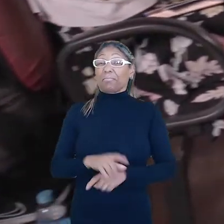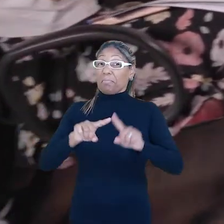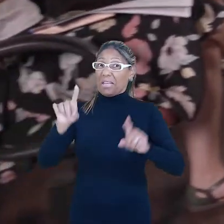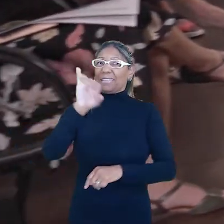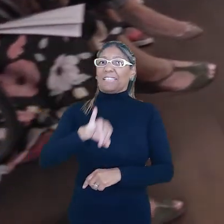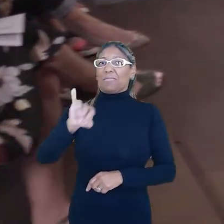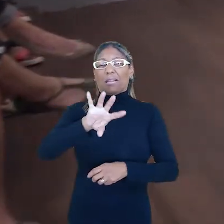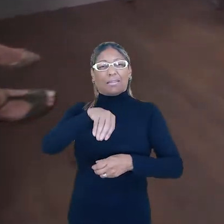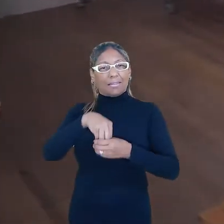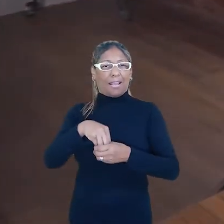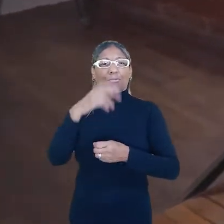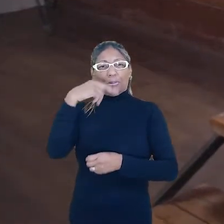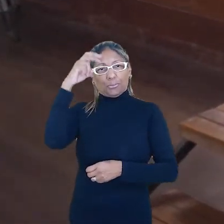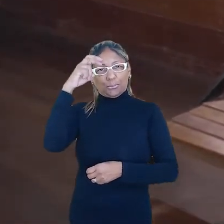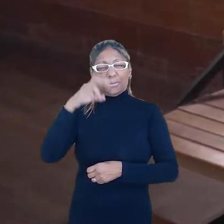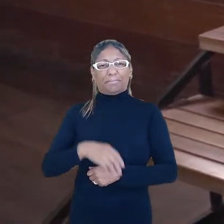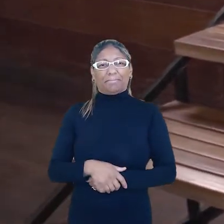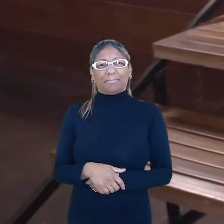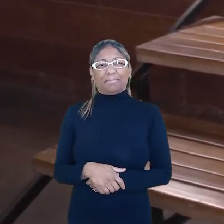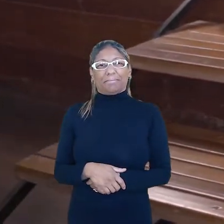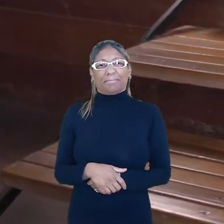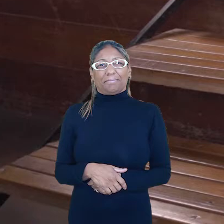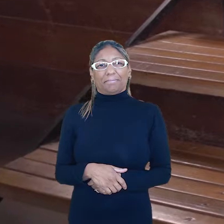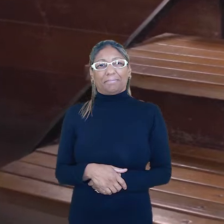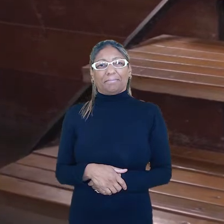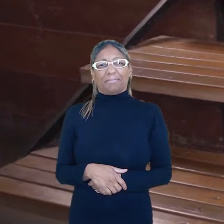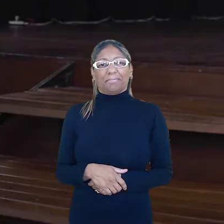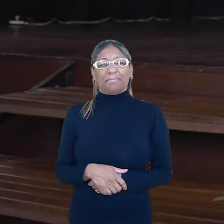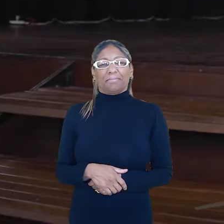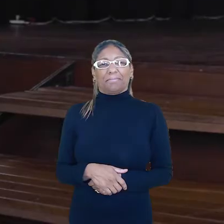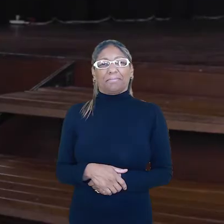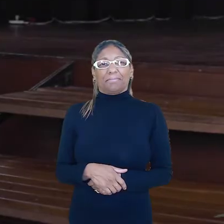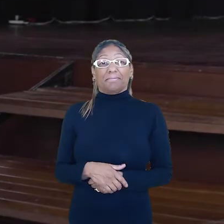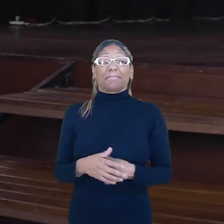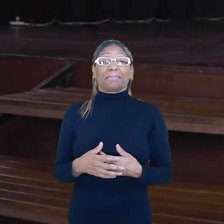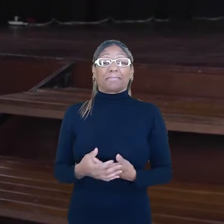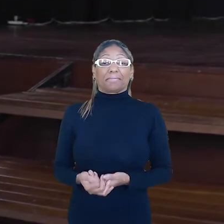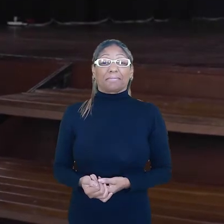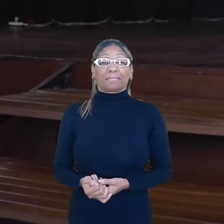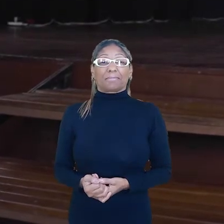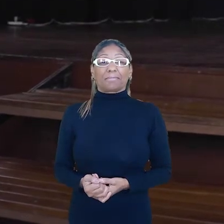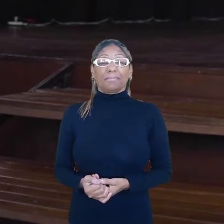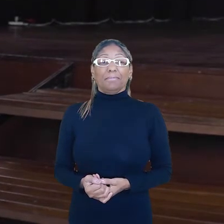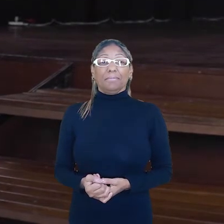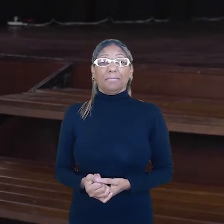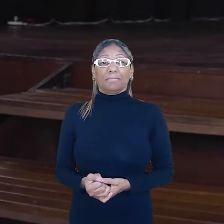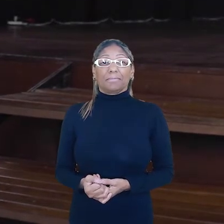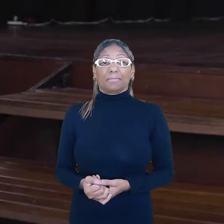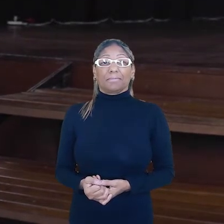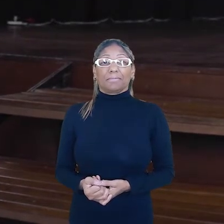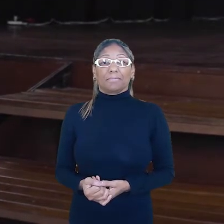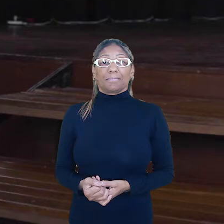extremamente importante dentro de um cenário corporativo. Felipe. O aquecimento global, que a gente está cansado de ouvir, vai